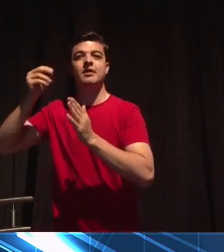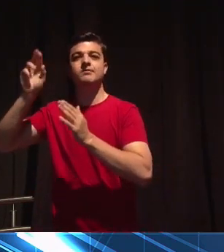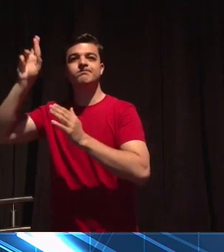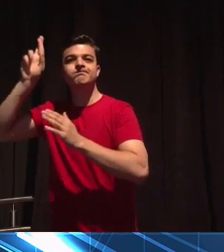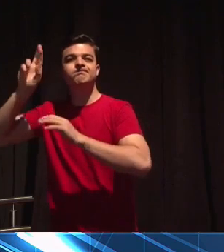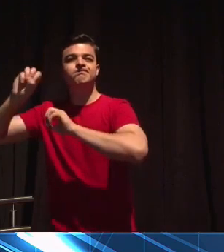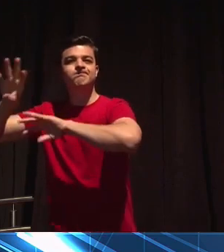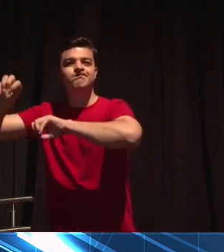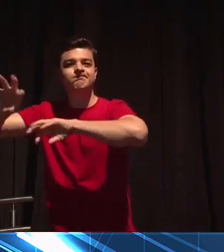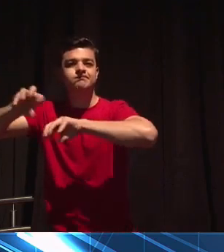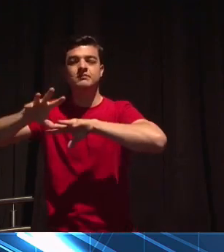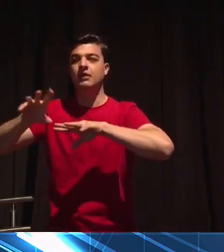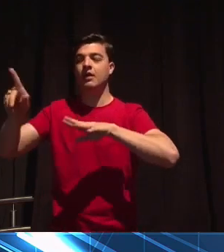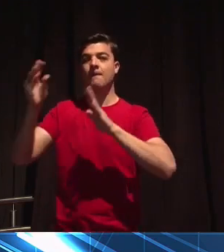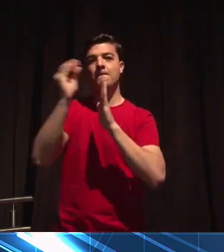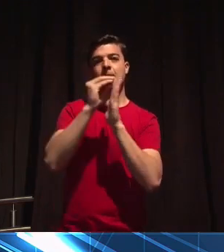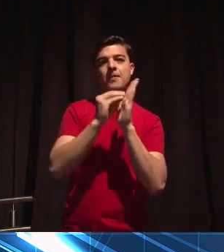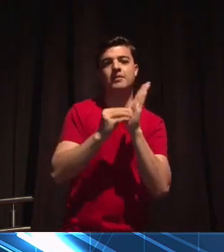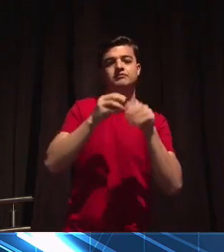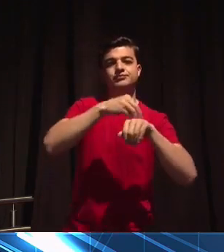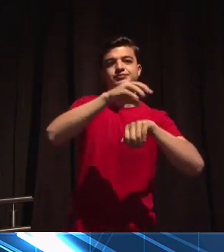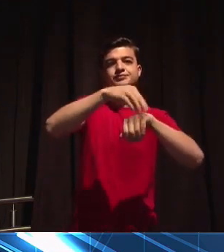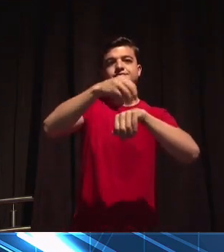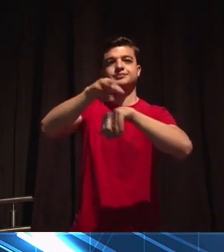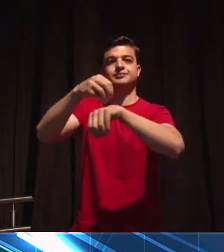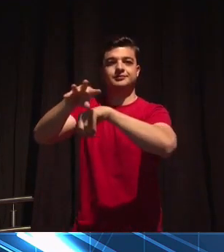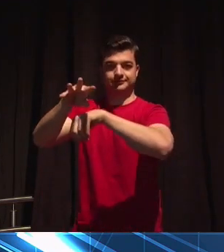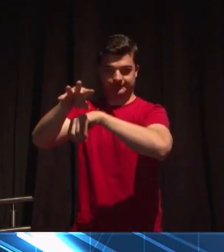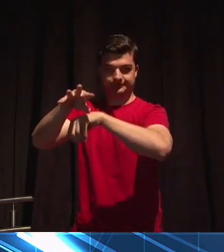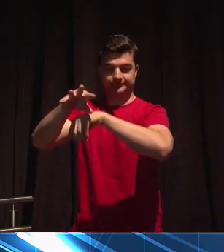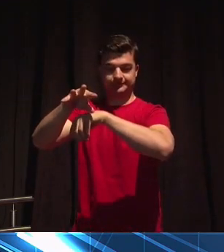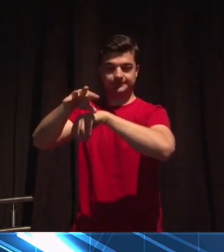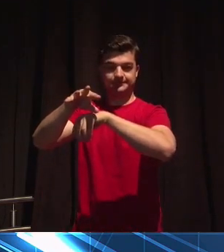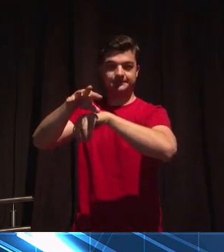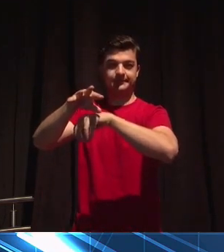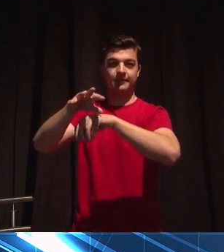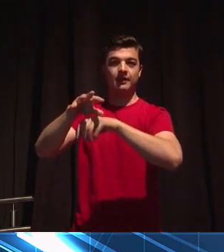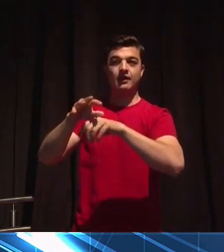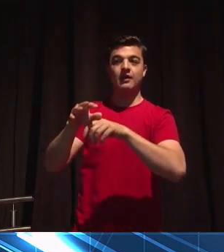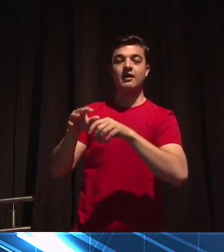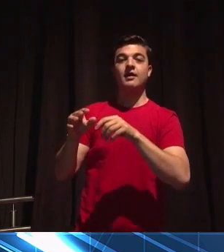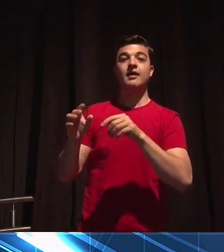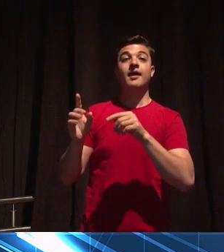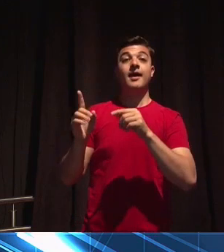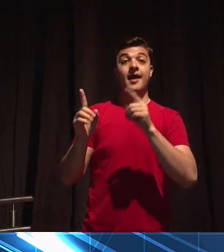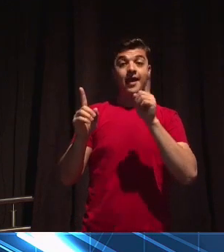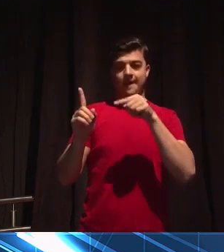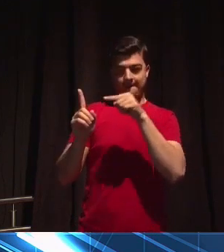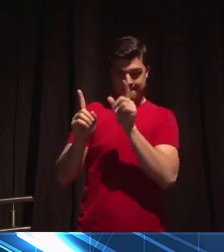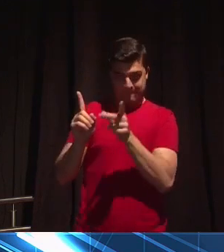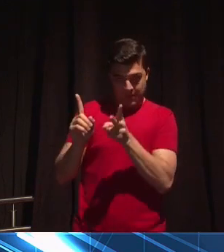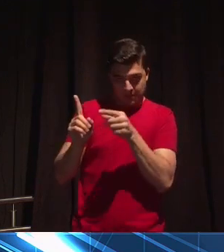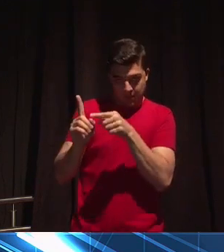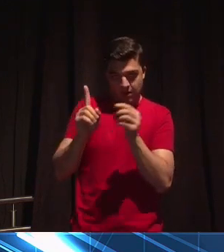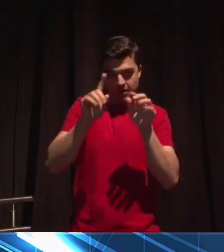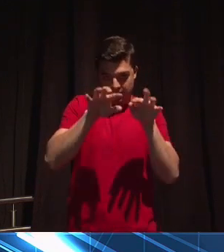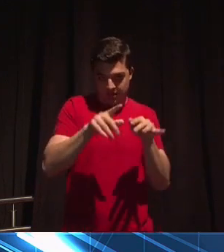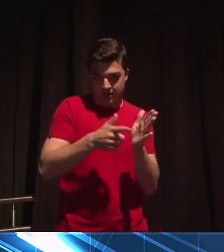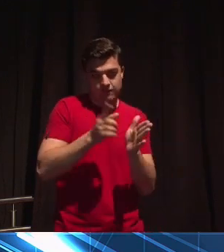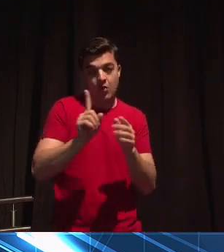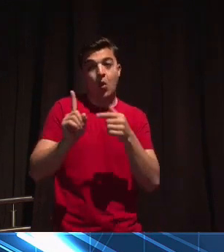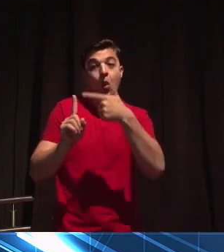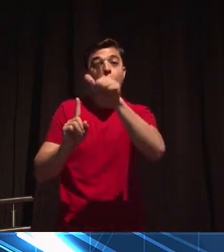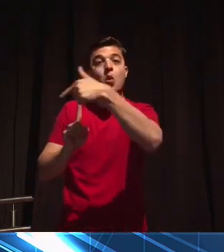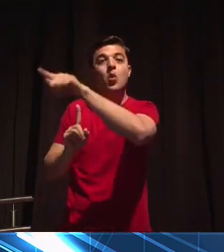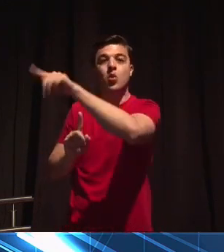ele sim mas de outros mentores que a gente vai usar então e tem bastante crítica beleza Hoje em dia sobre